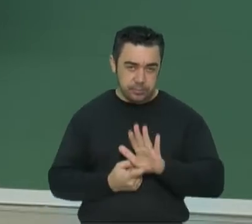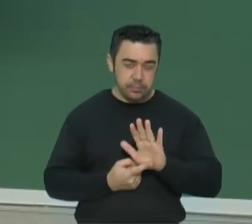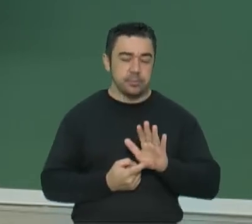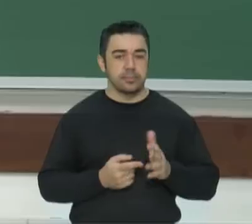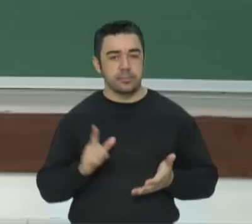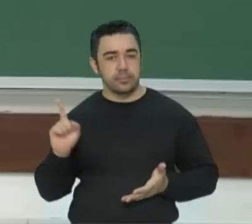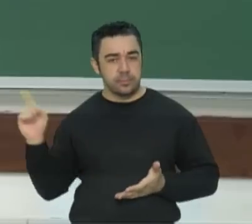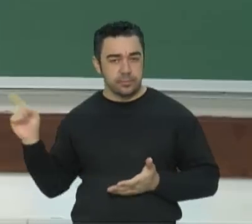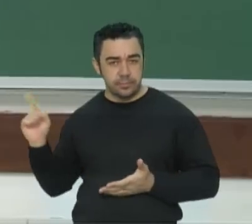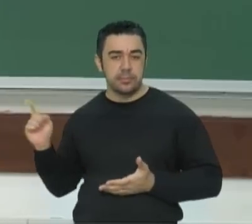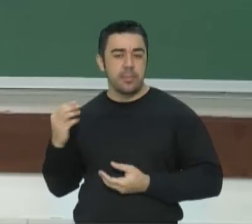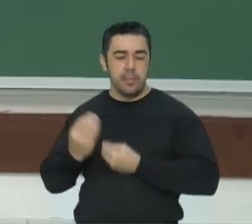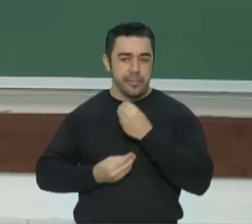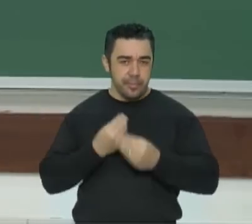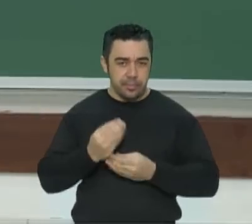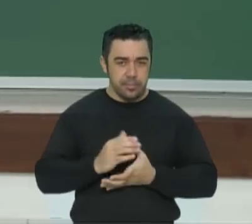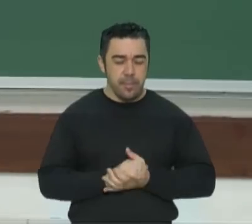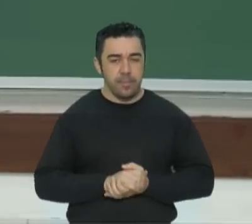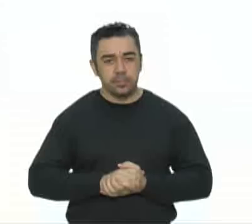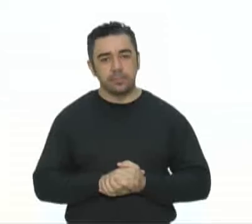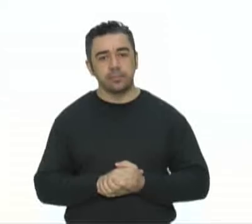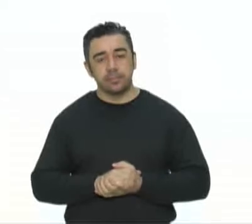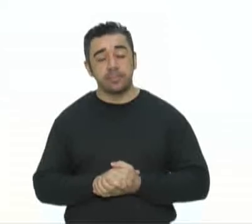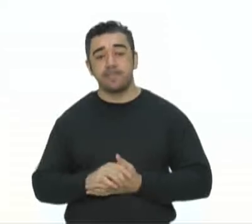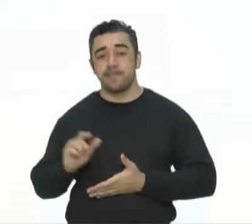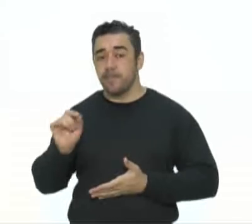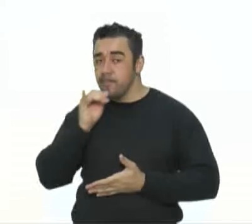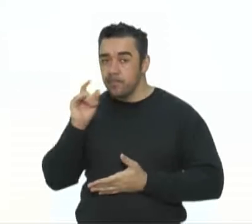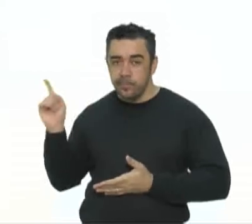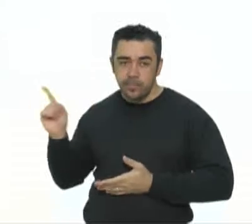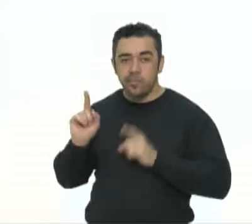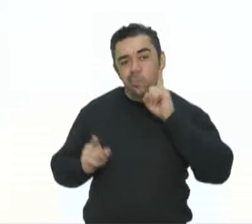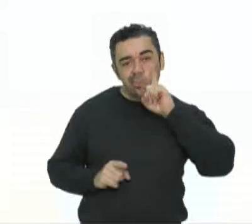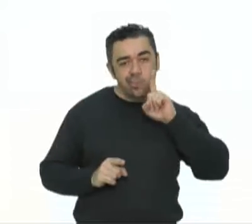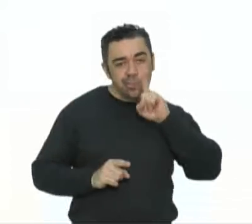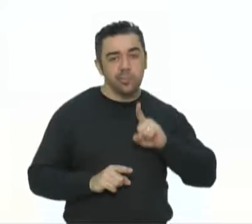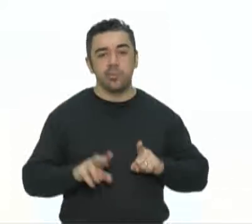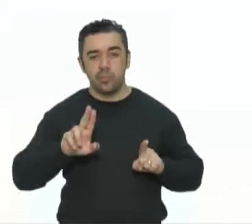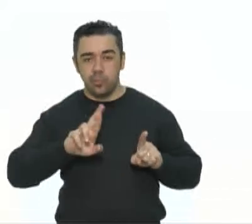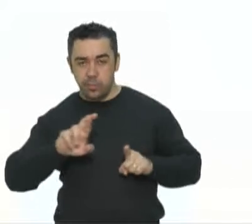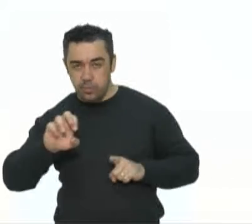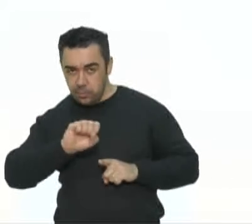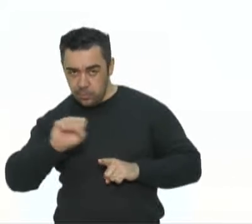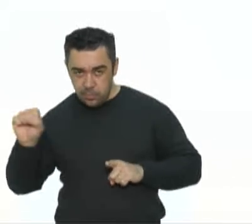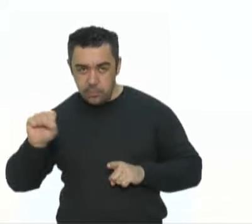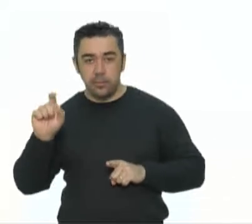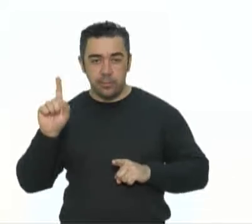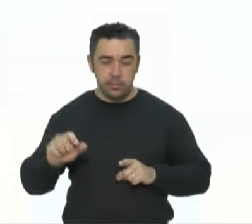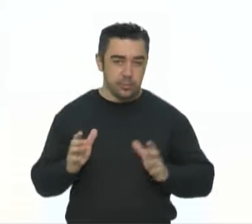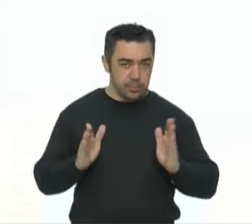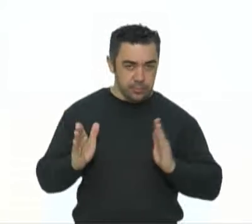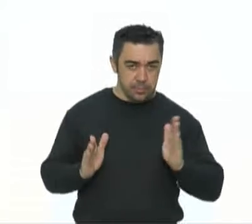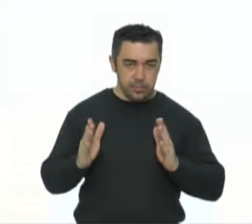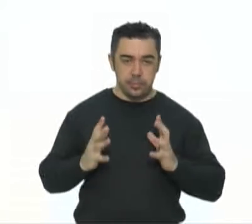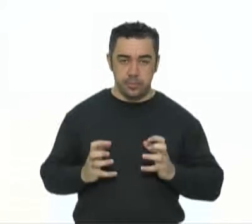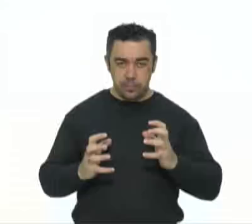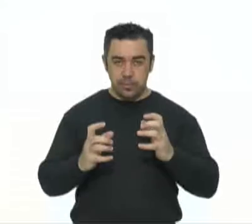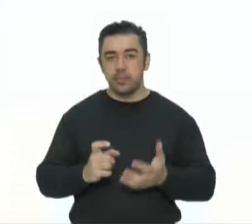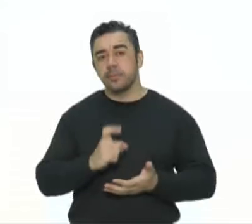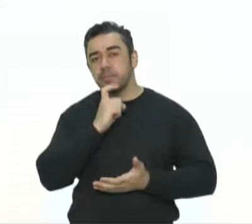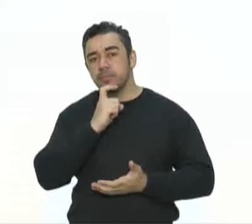essa simulação toda. Legal? Disputa entre Estados Unidos e União Soviética durante a Guerra Fria e